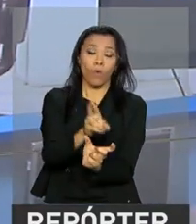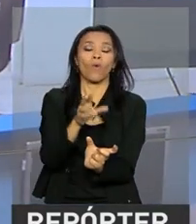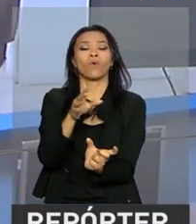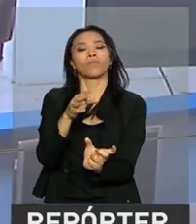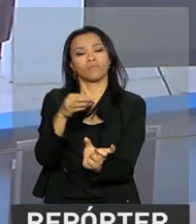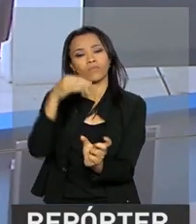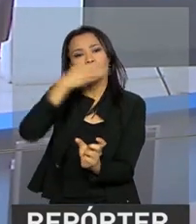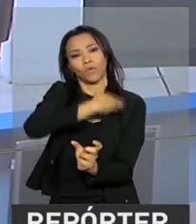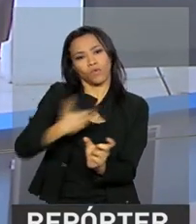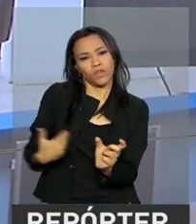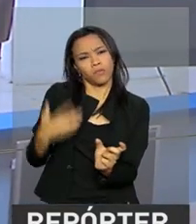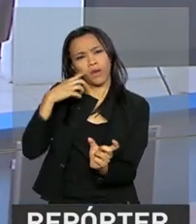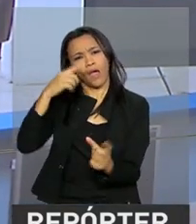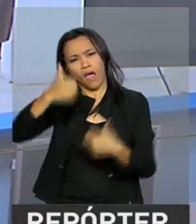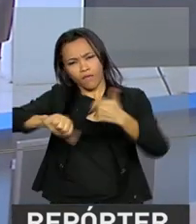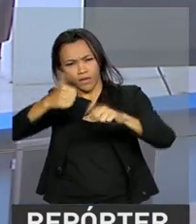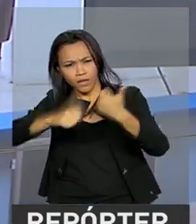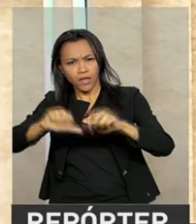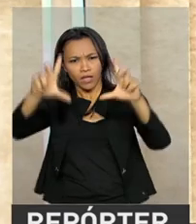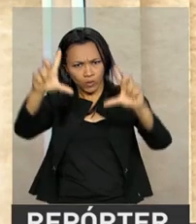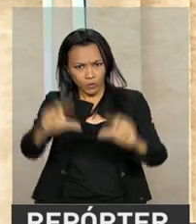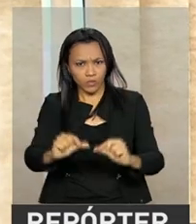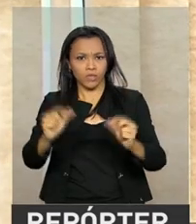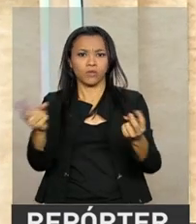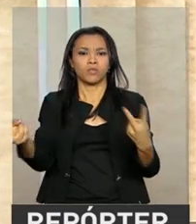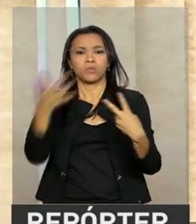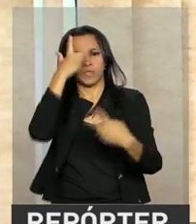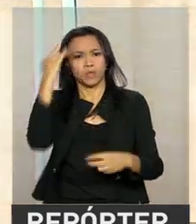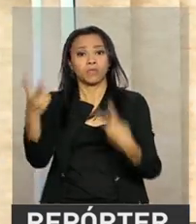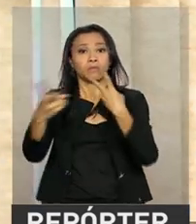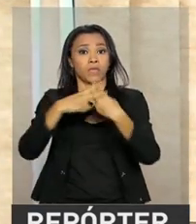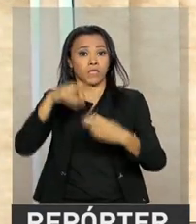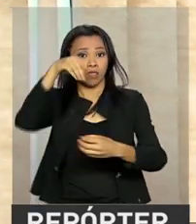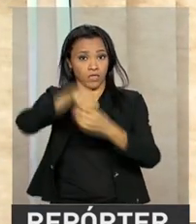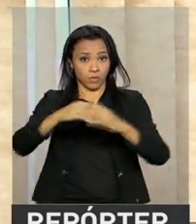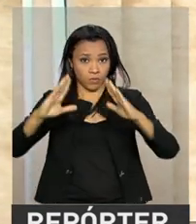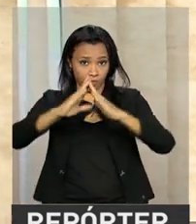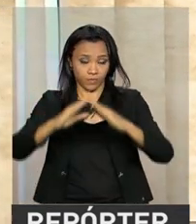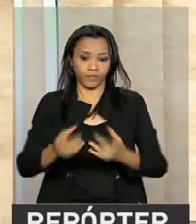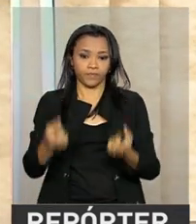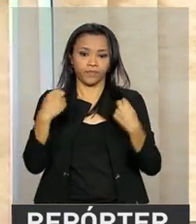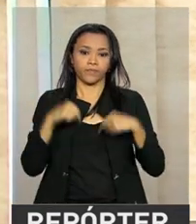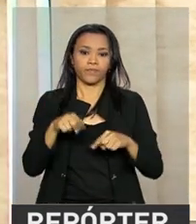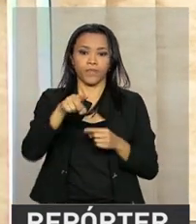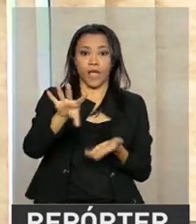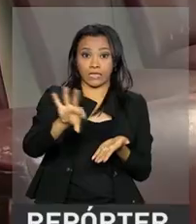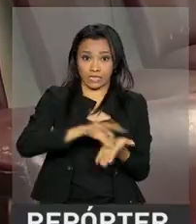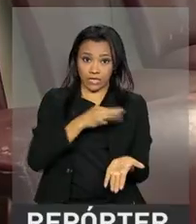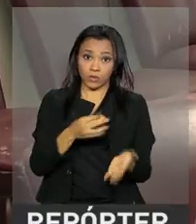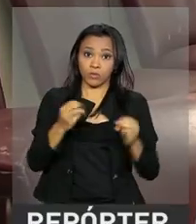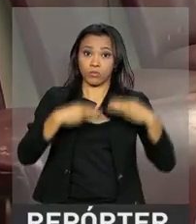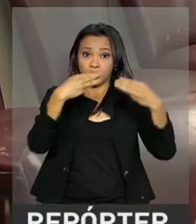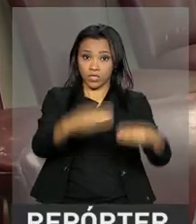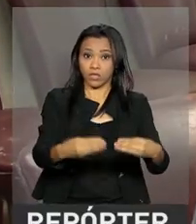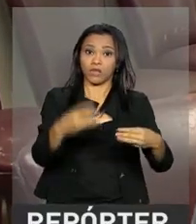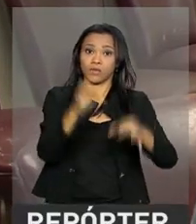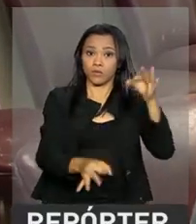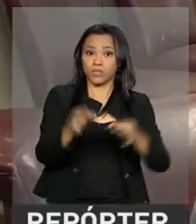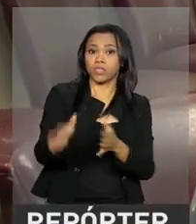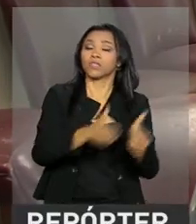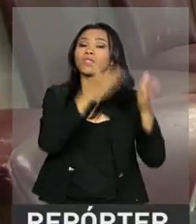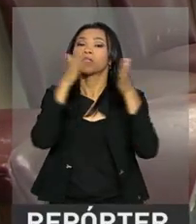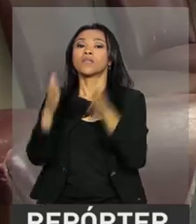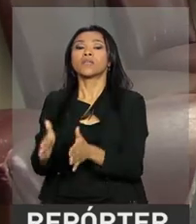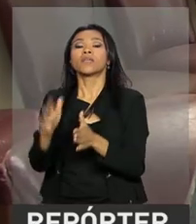reduzir a população carcerária a assinatura do acordo entre o Ministério da Justiça e a Defensoria Pública da